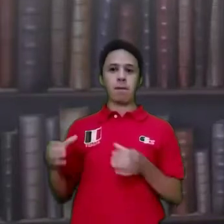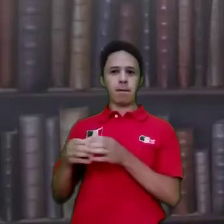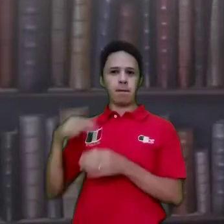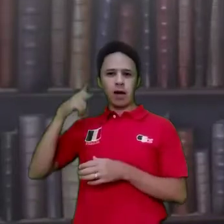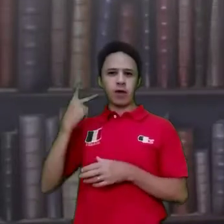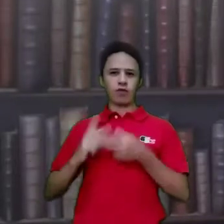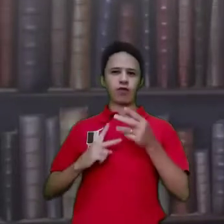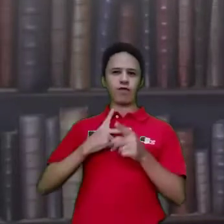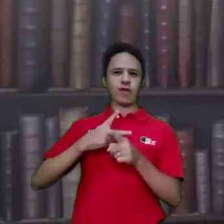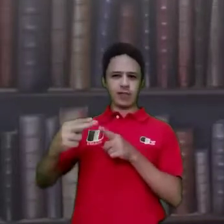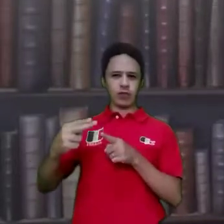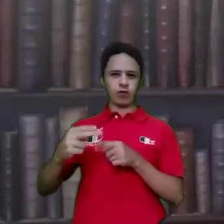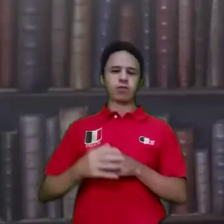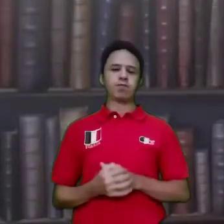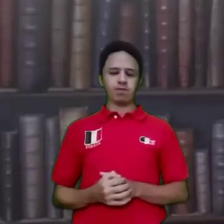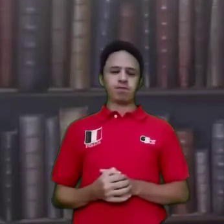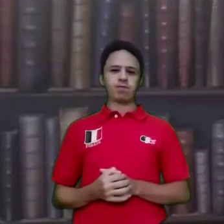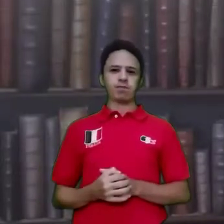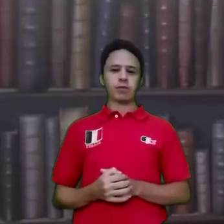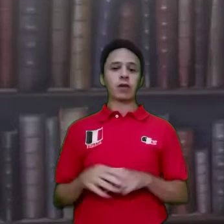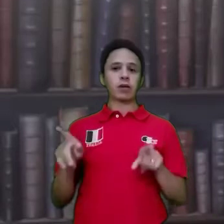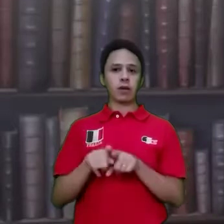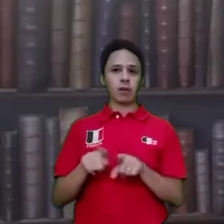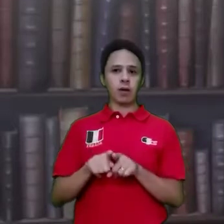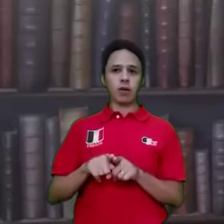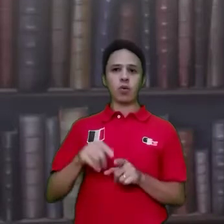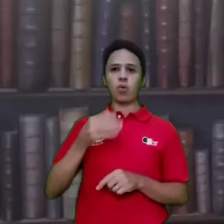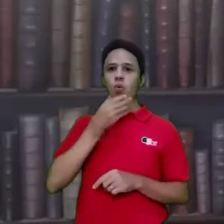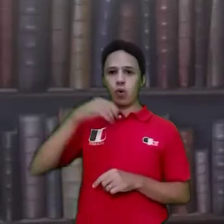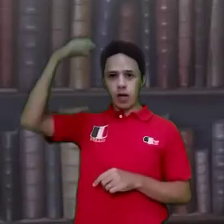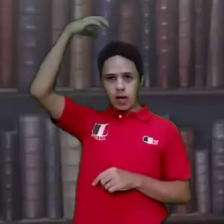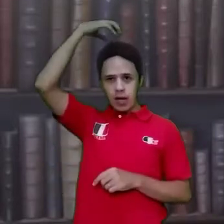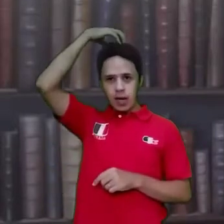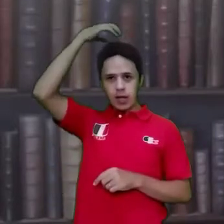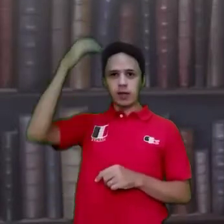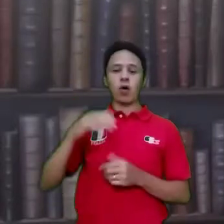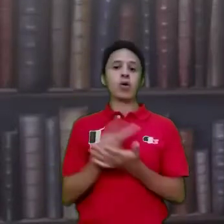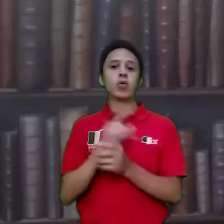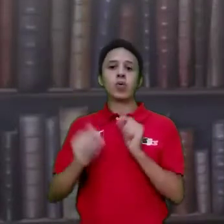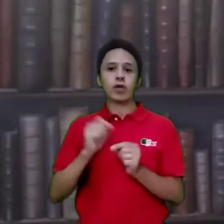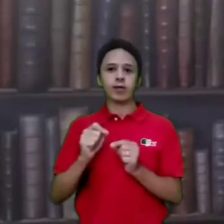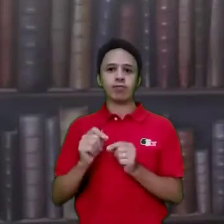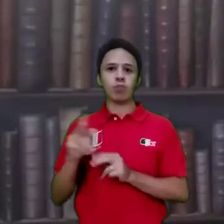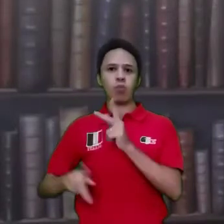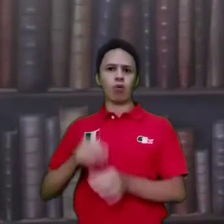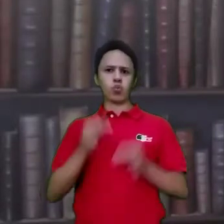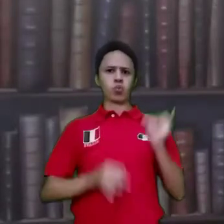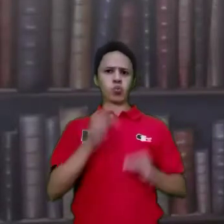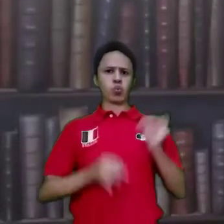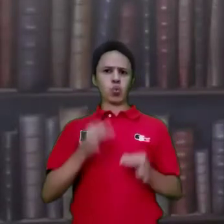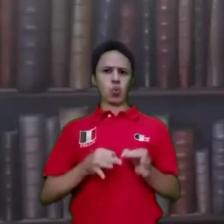parlamento. Mais do que isso, o rei foi julgado,